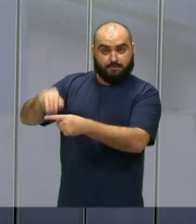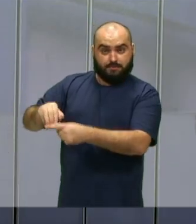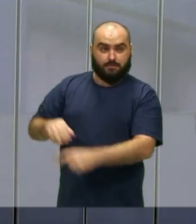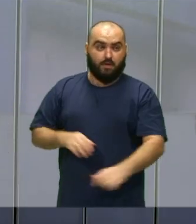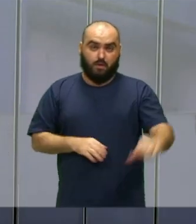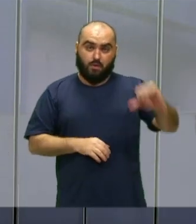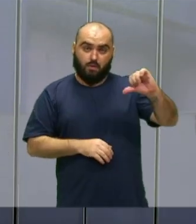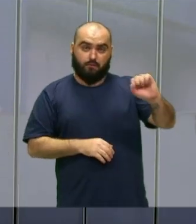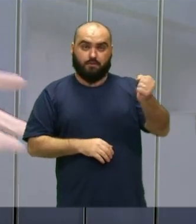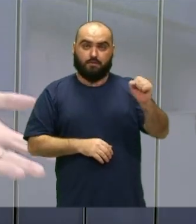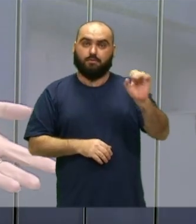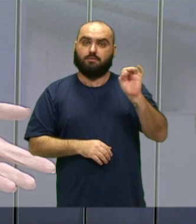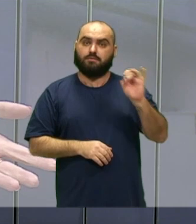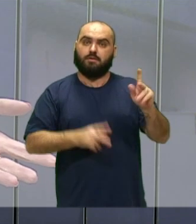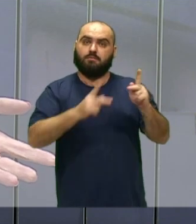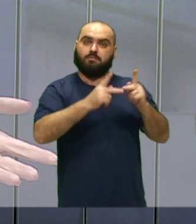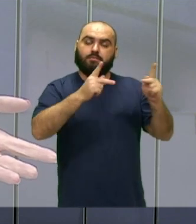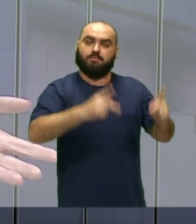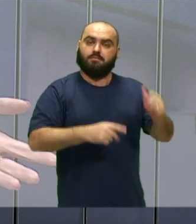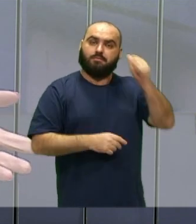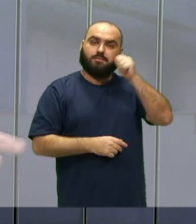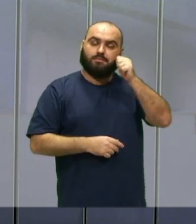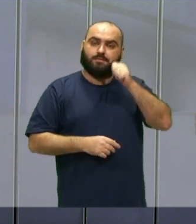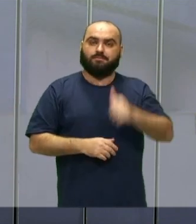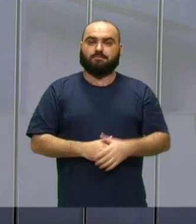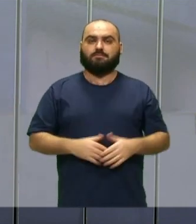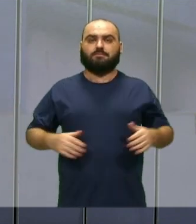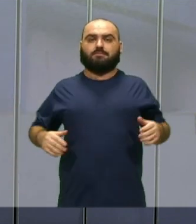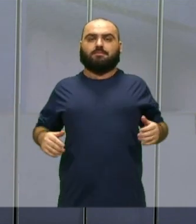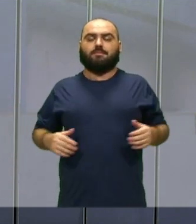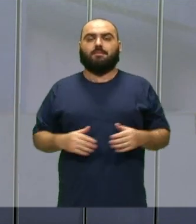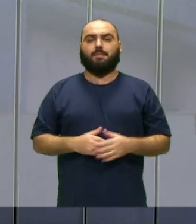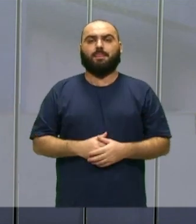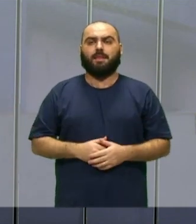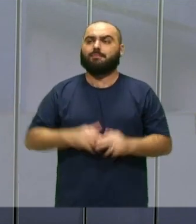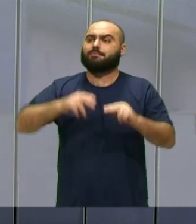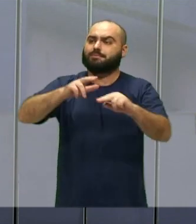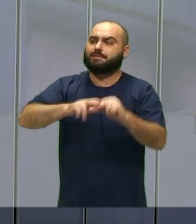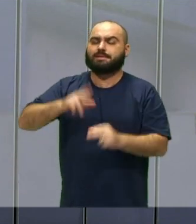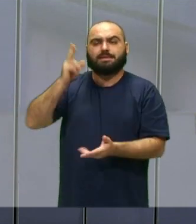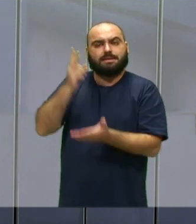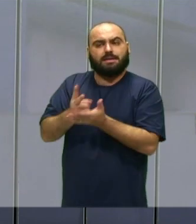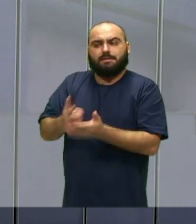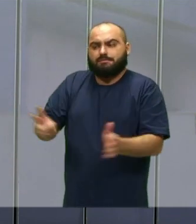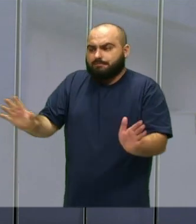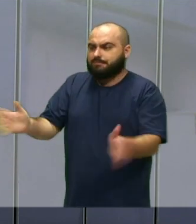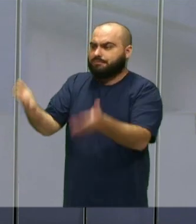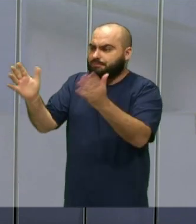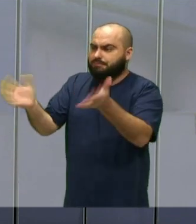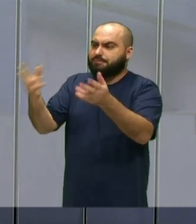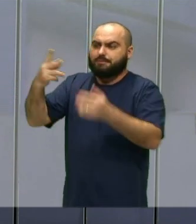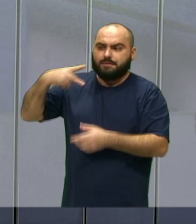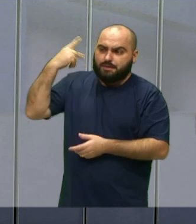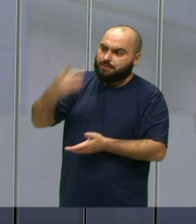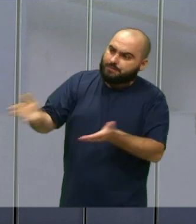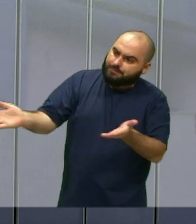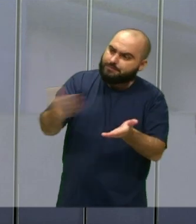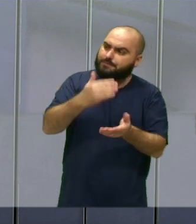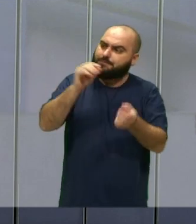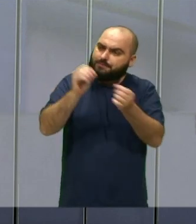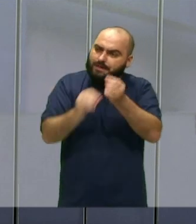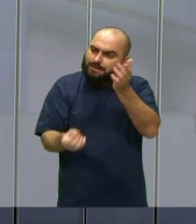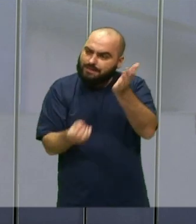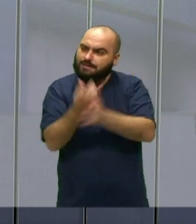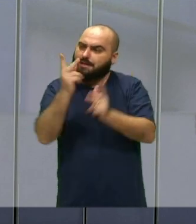câmaras de vereadores, não é. Não é. Então, a gente sempre fica incentivando outras vereadoras para fazer a instalação